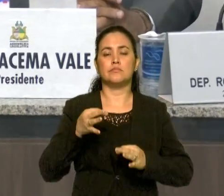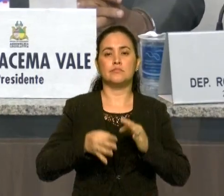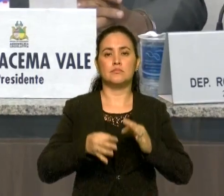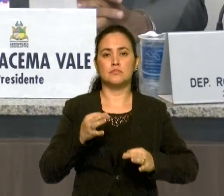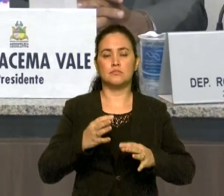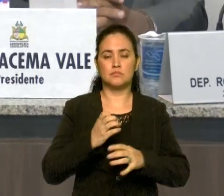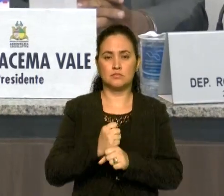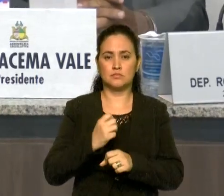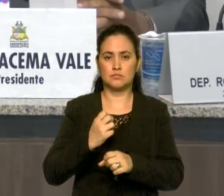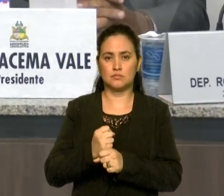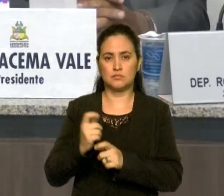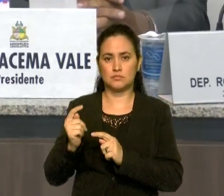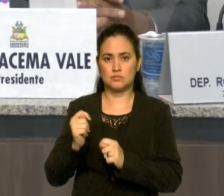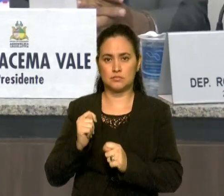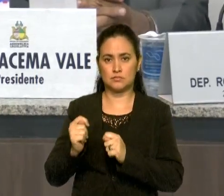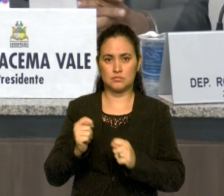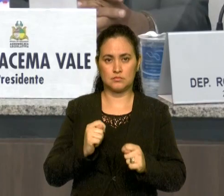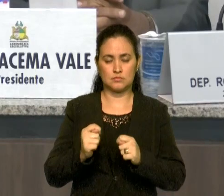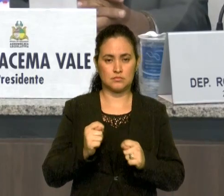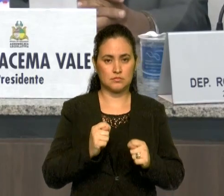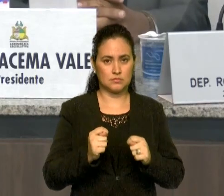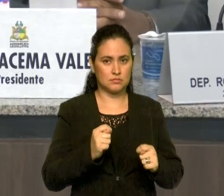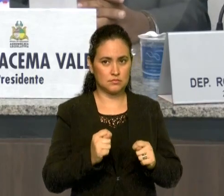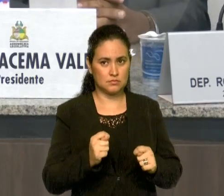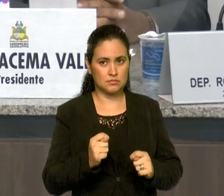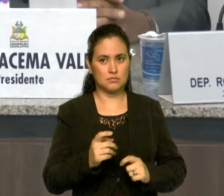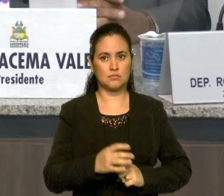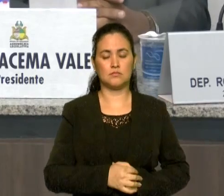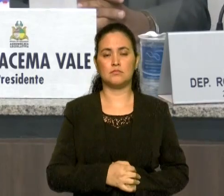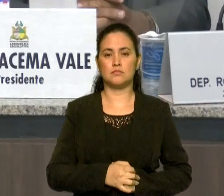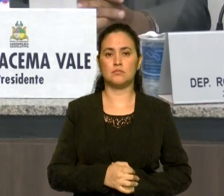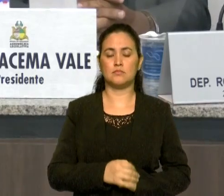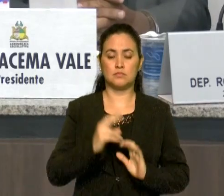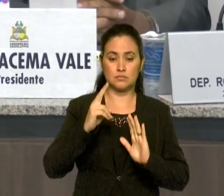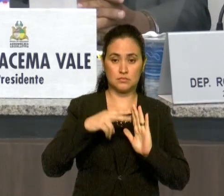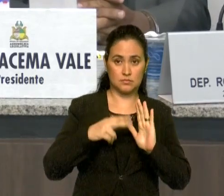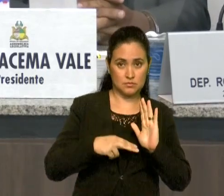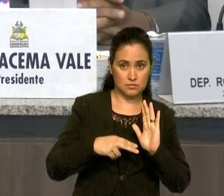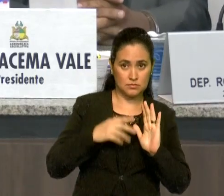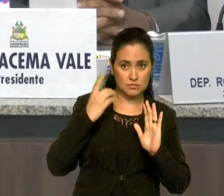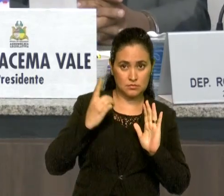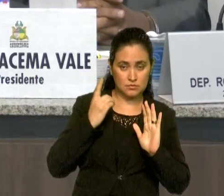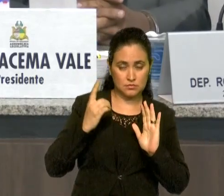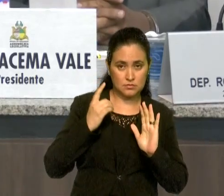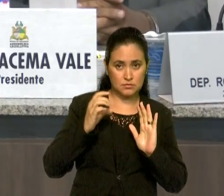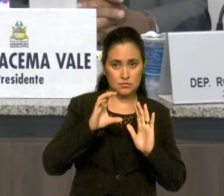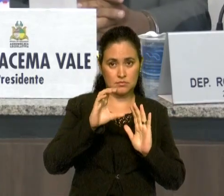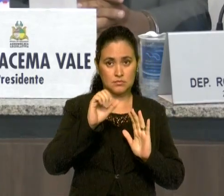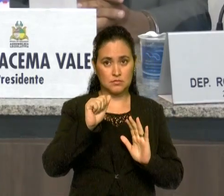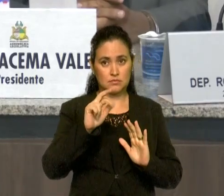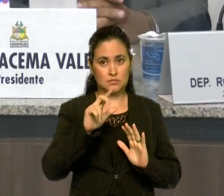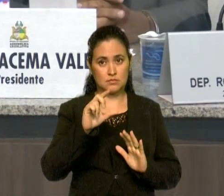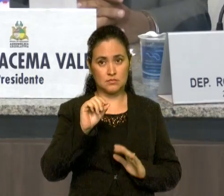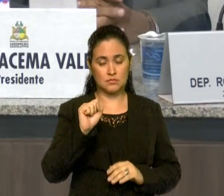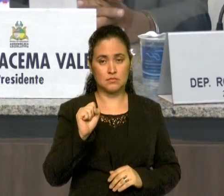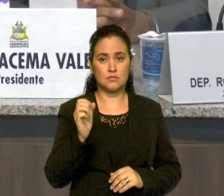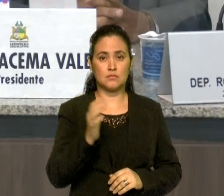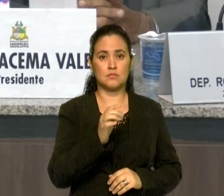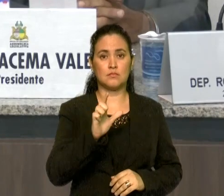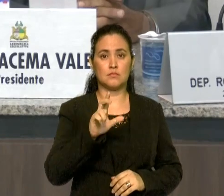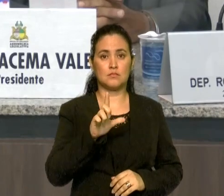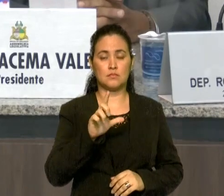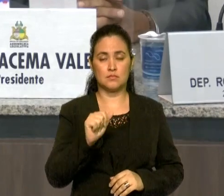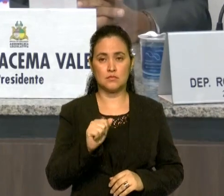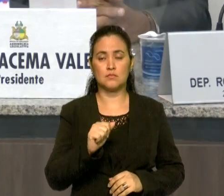Orçamento, Finanças, Fiscalização e Controle. Relator deputado Carlos Lula. Os deputados e deputadas